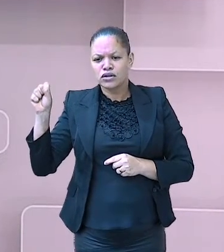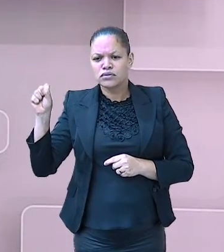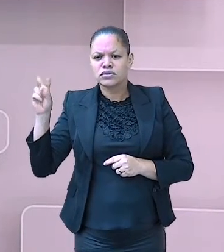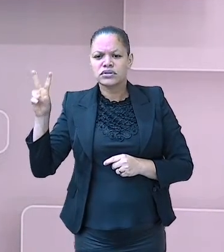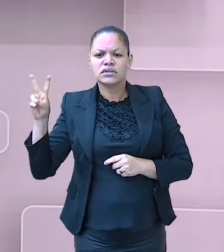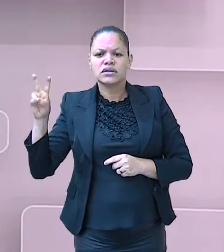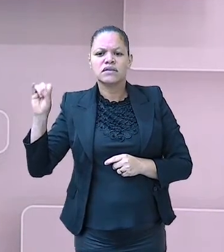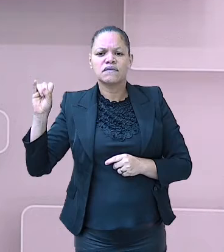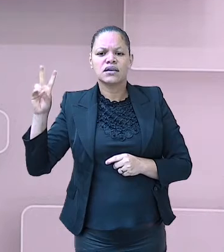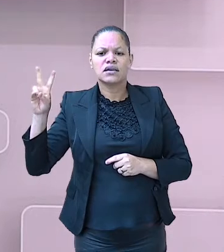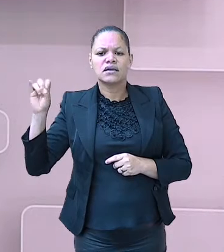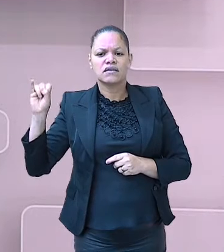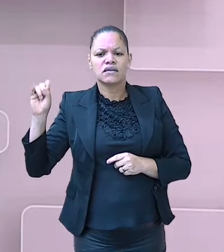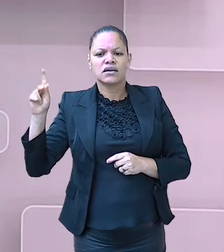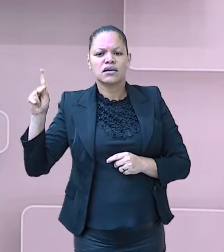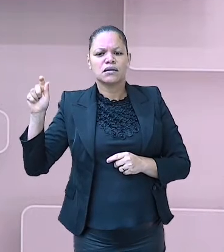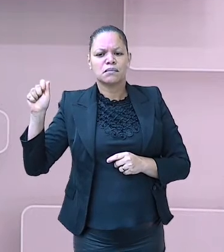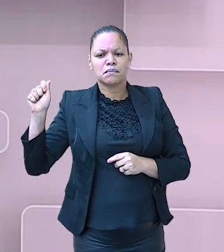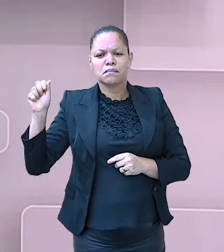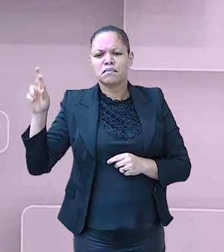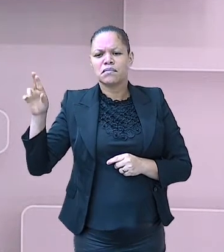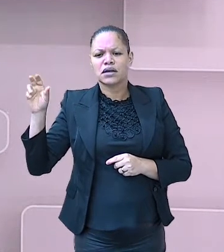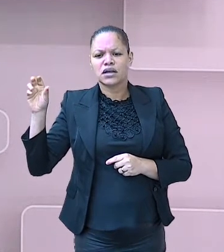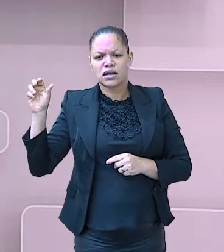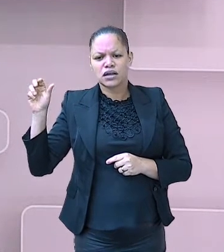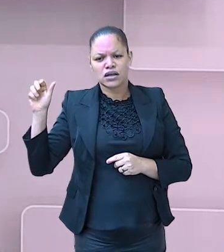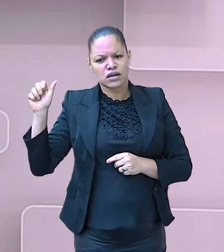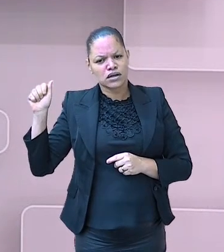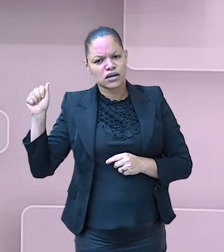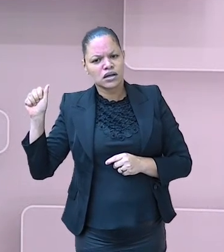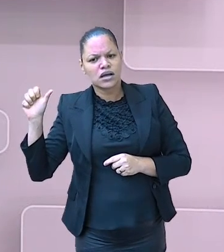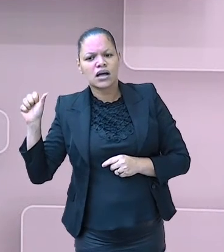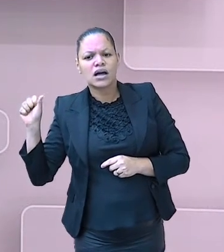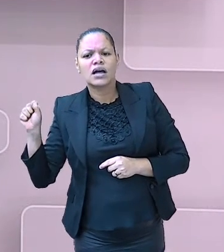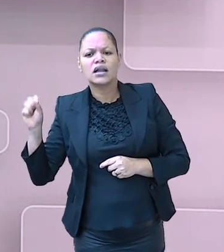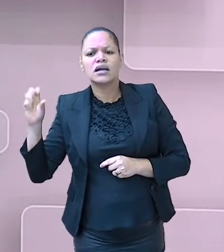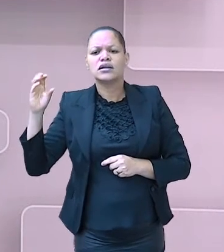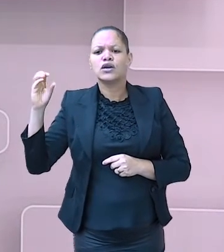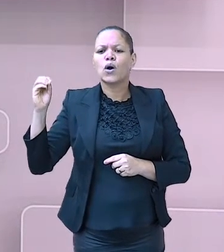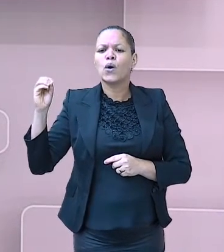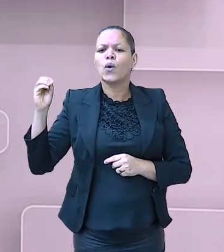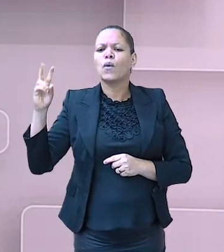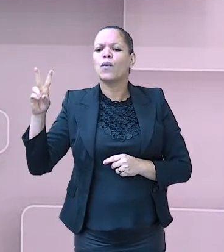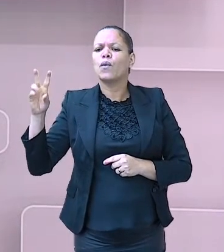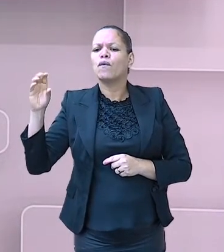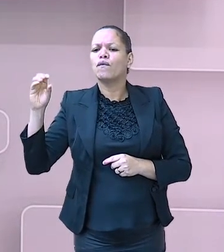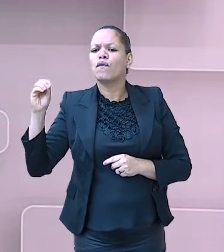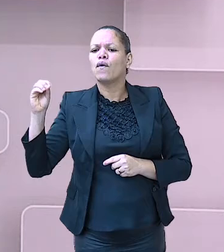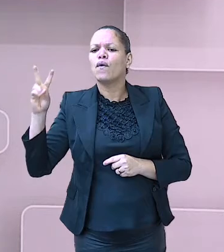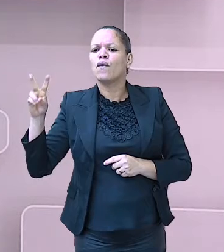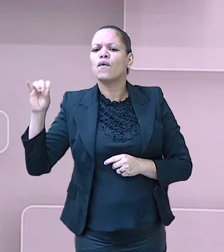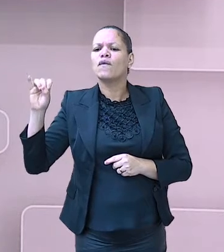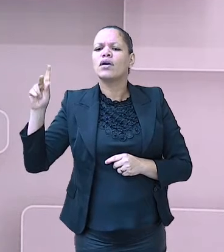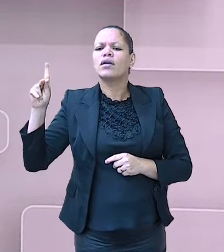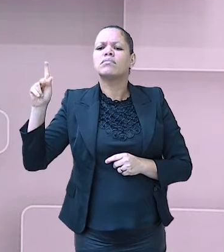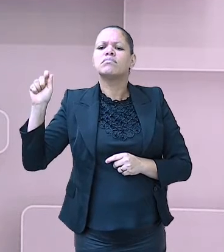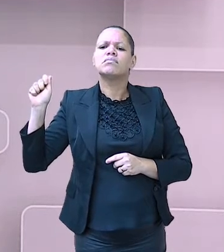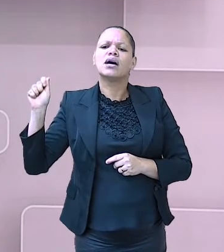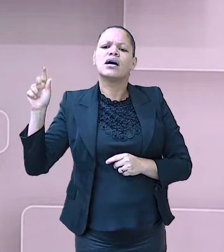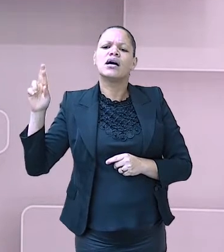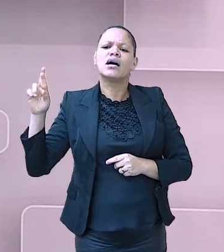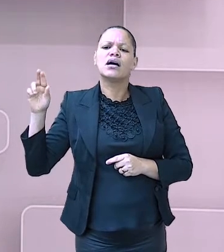E eles são divididos entre quelônios, que é o réptil que tem aquela estrutura da carapaça,